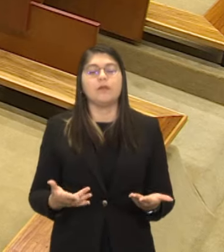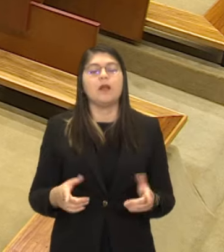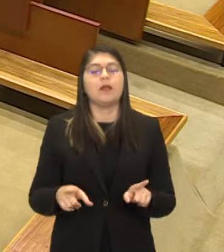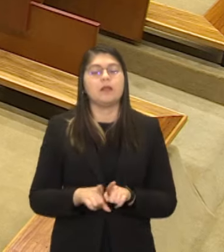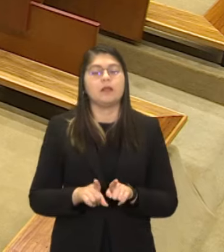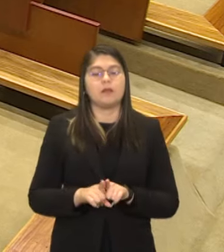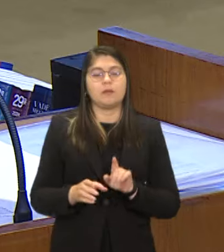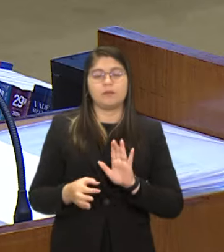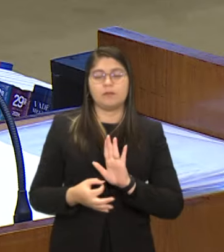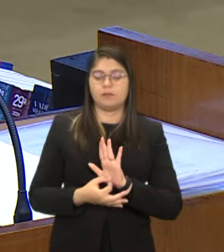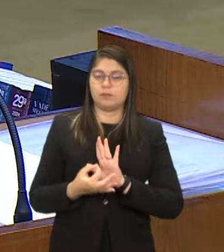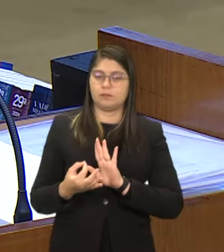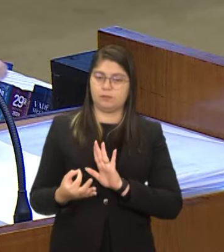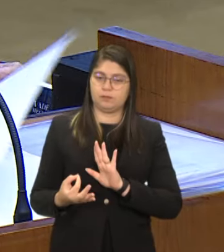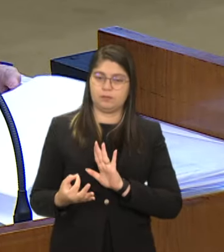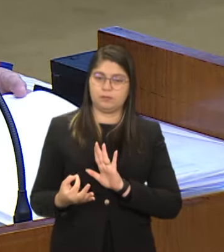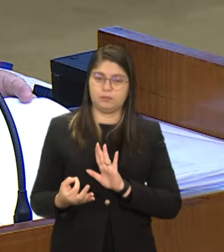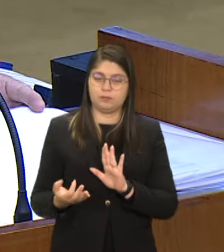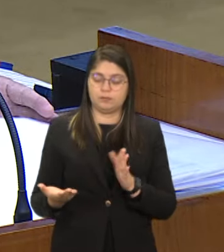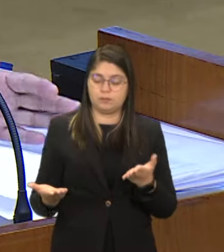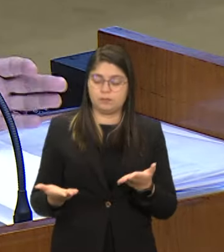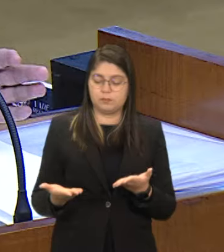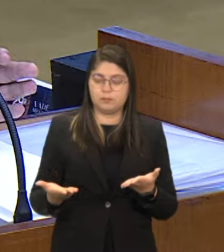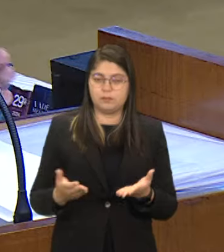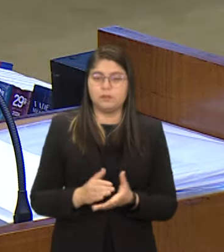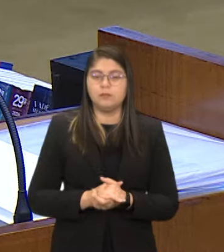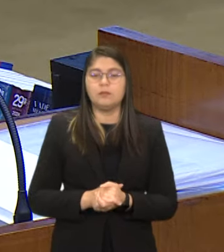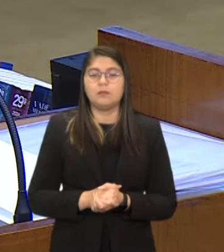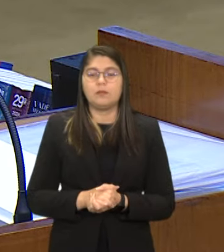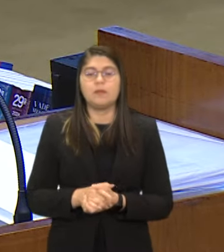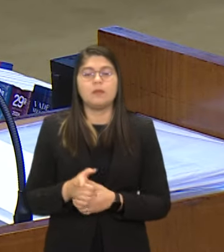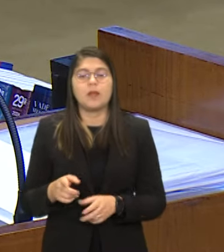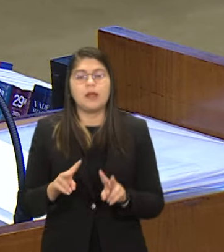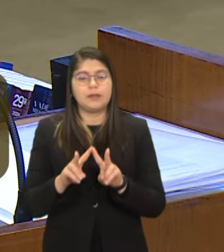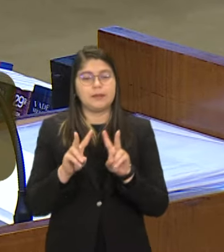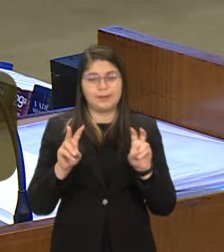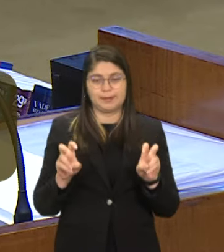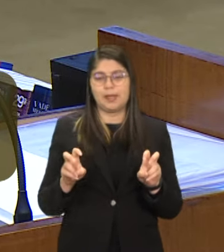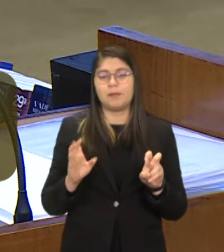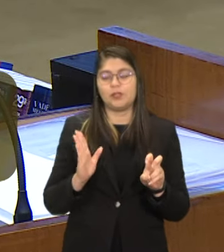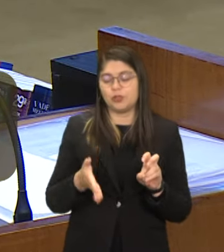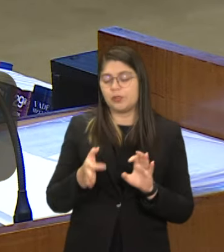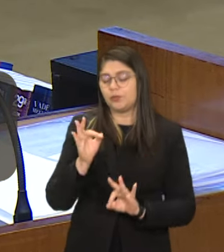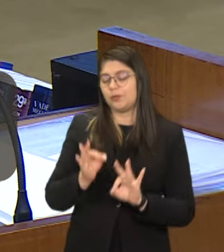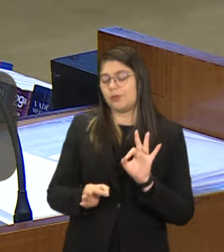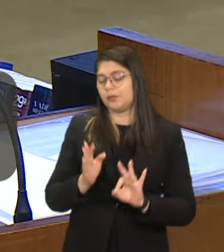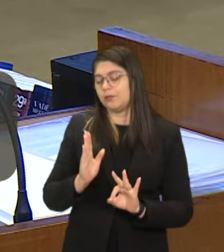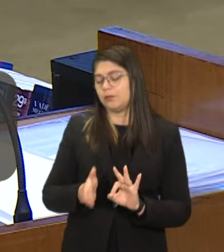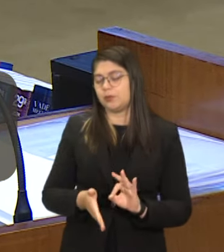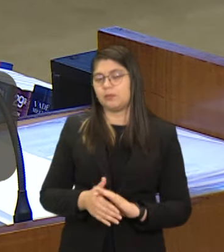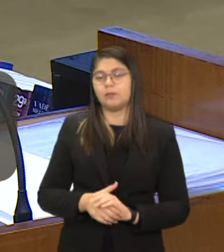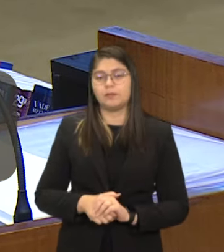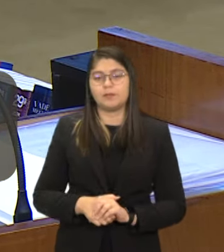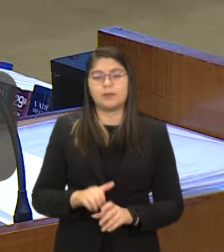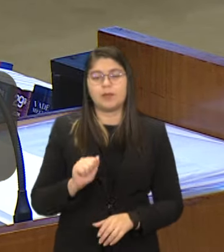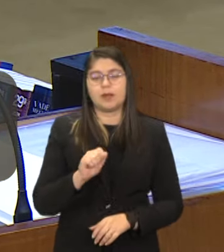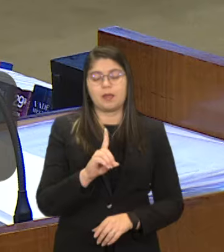manifestação agora feita, trata-se de tema já julgado nas